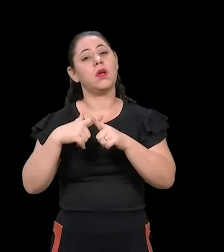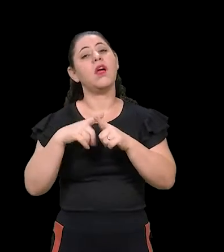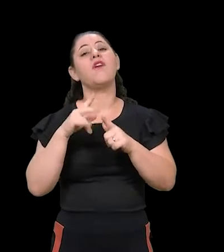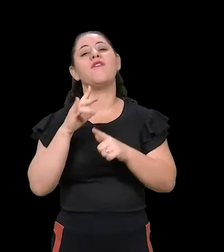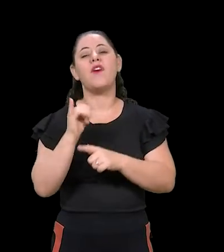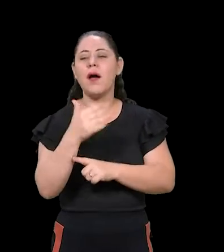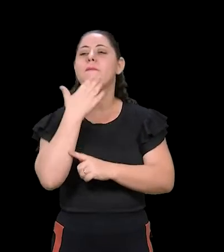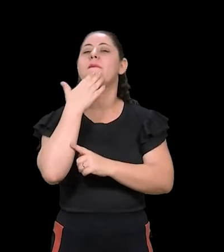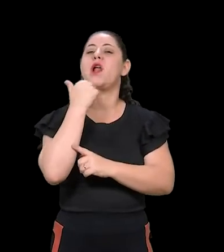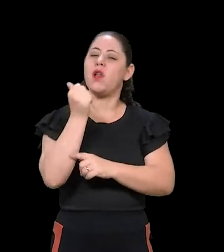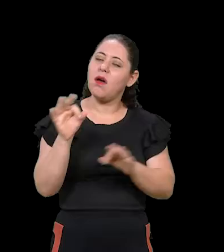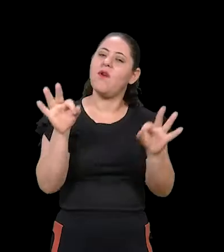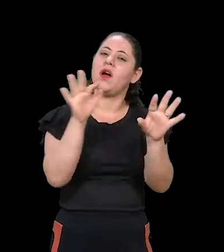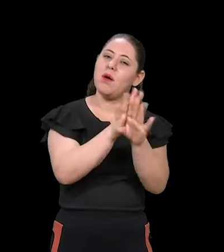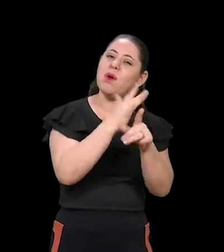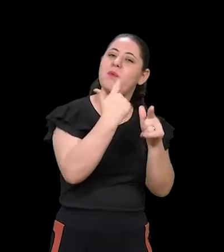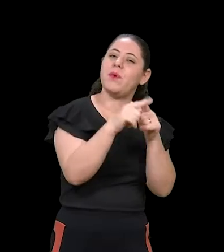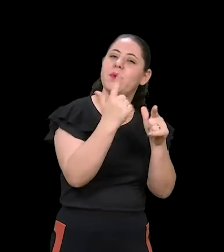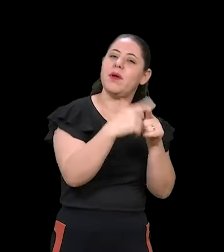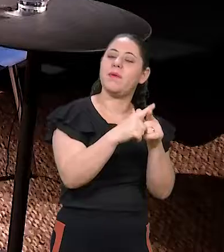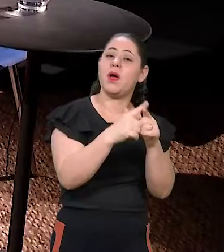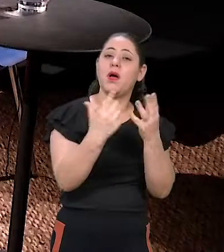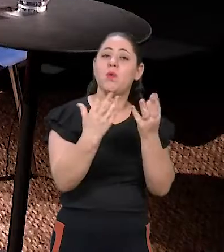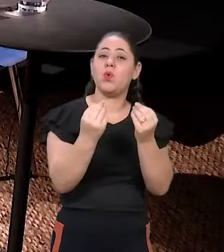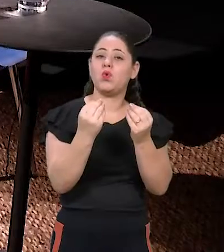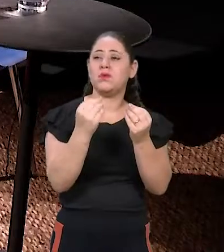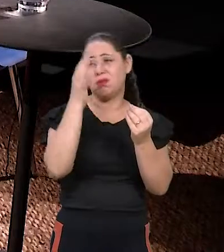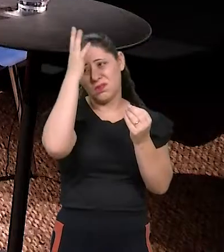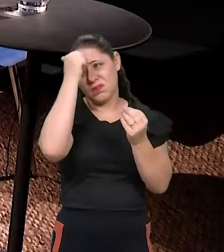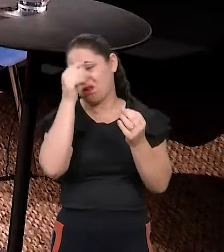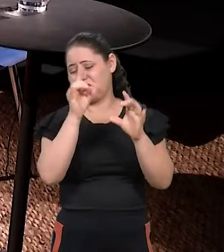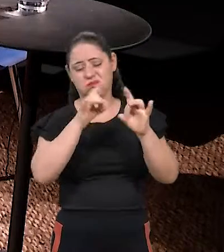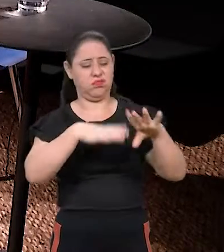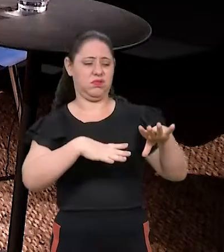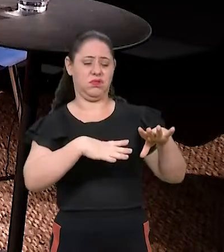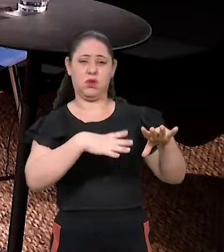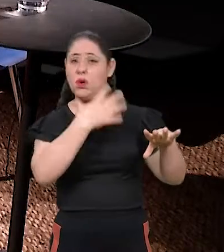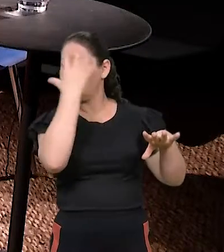a única coisa que não resolve é desistir. Eu acho que desistir,